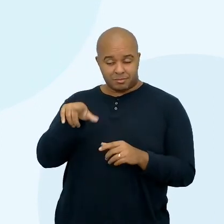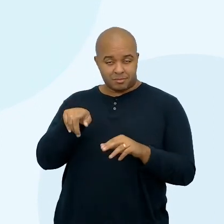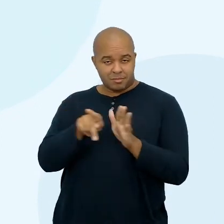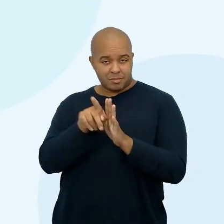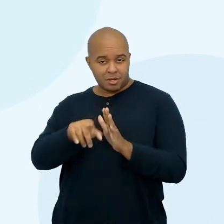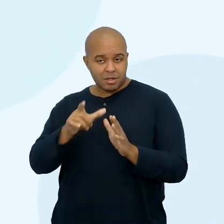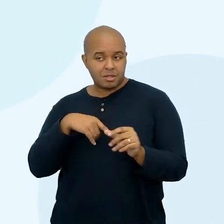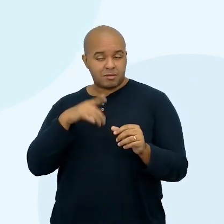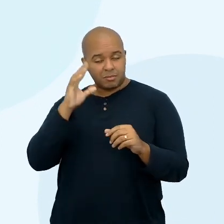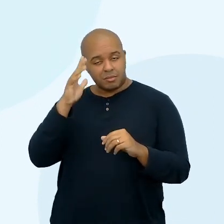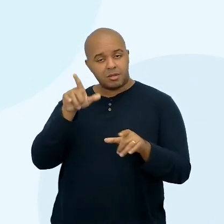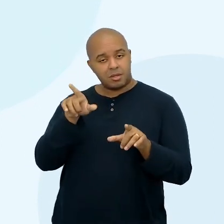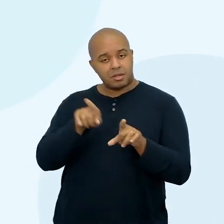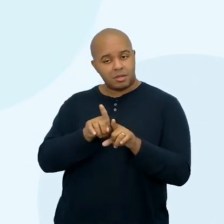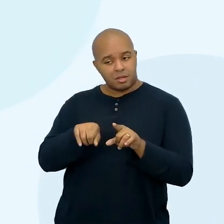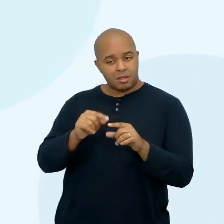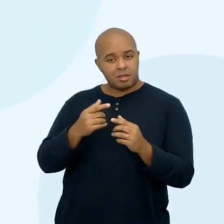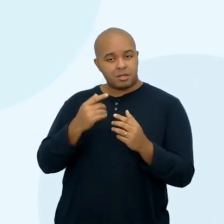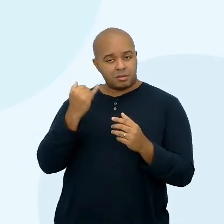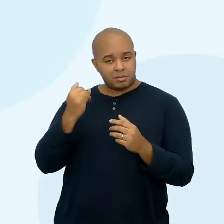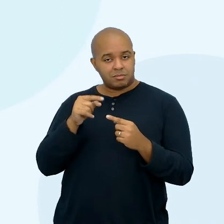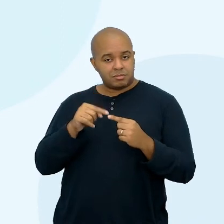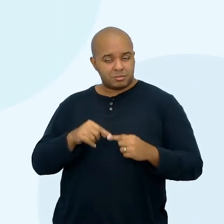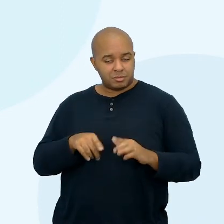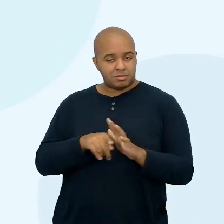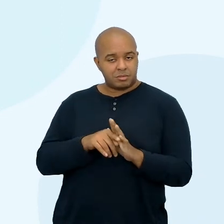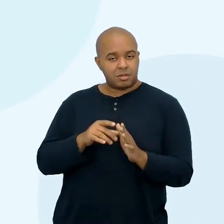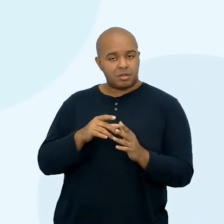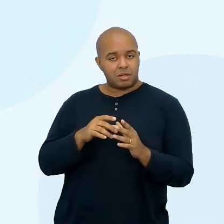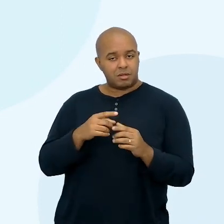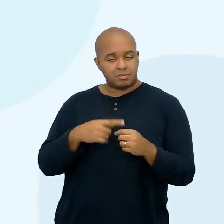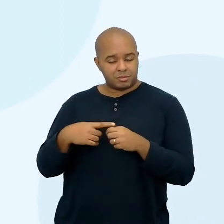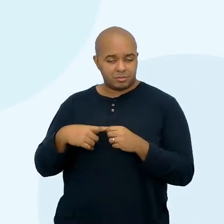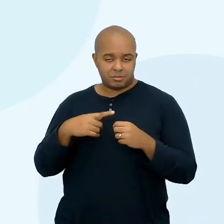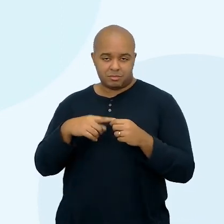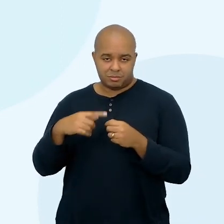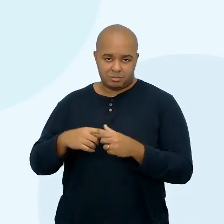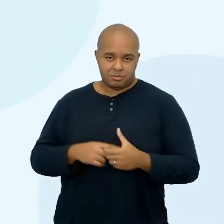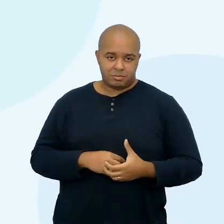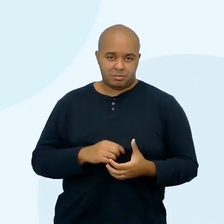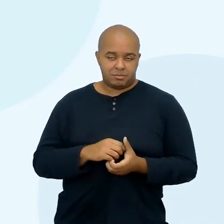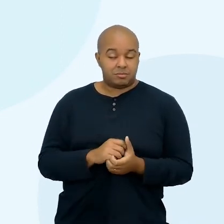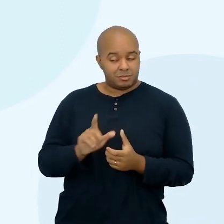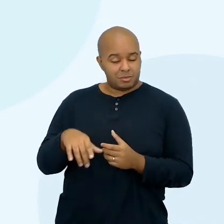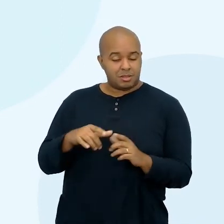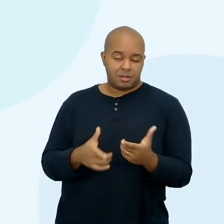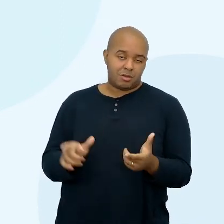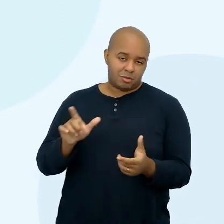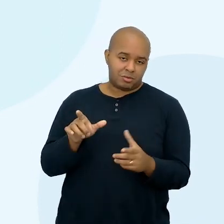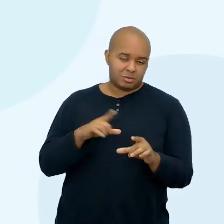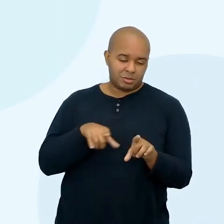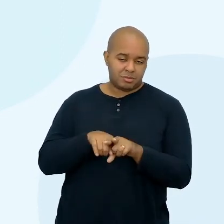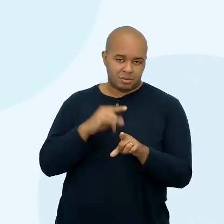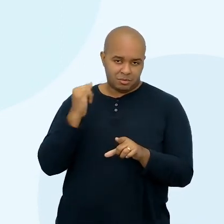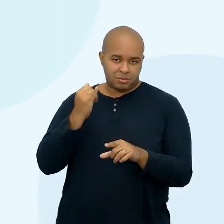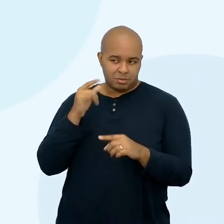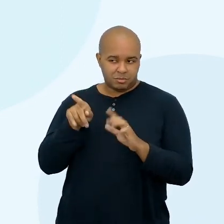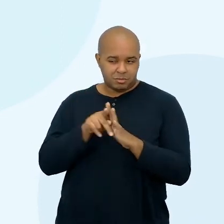legais e são também estimulados pela Constituição Cidadã de